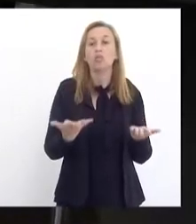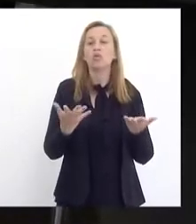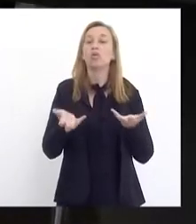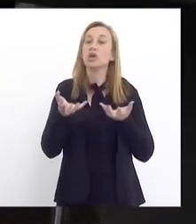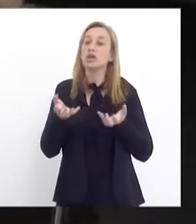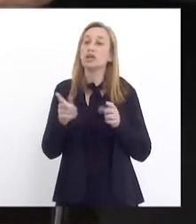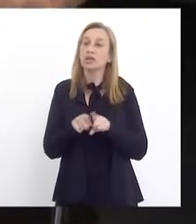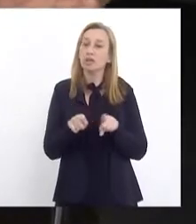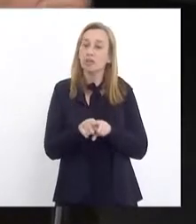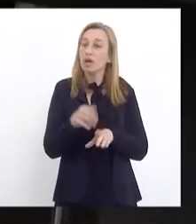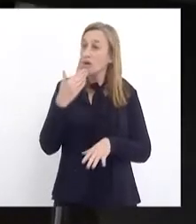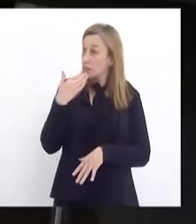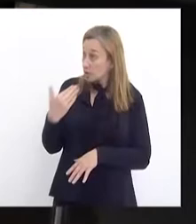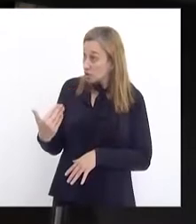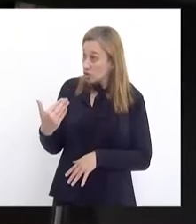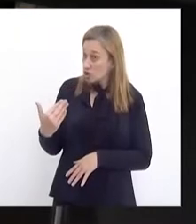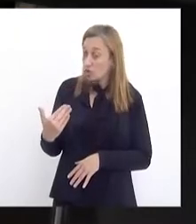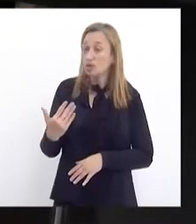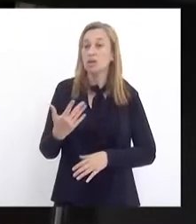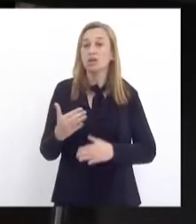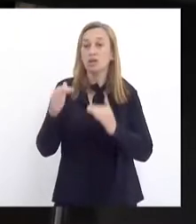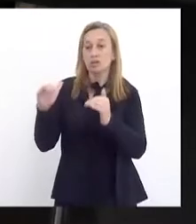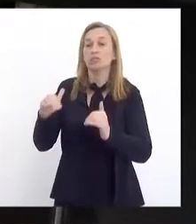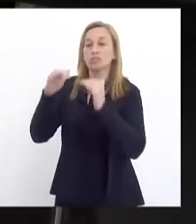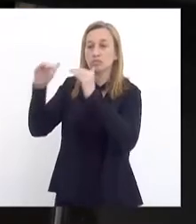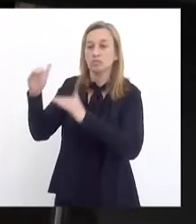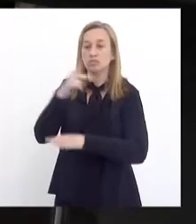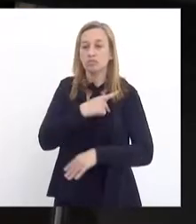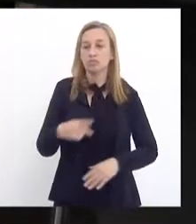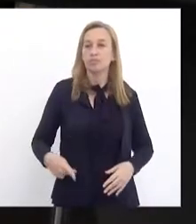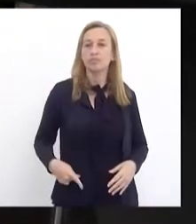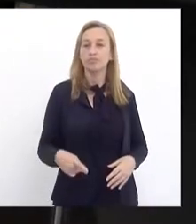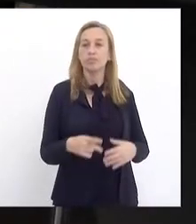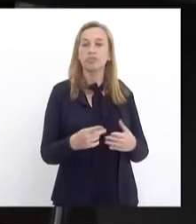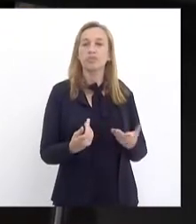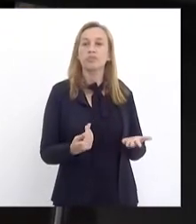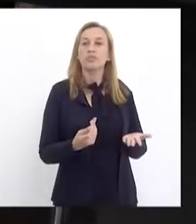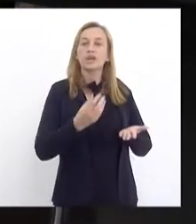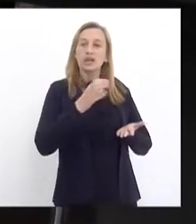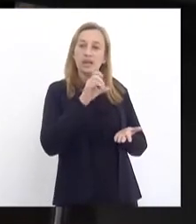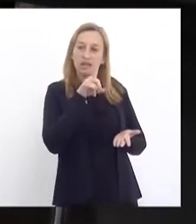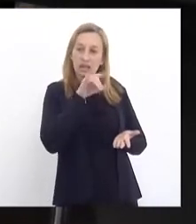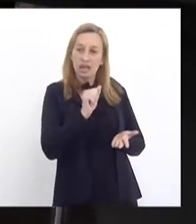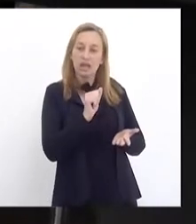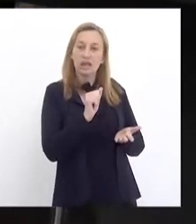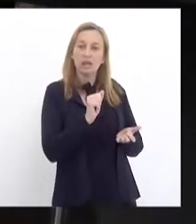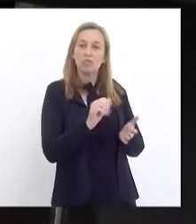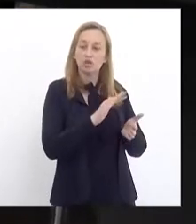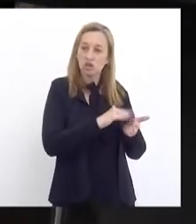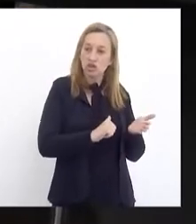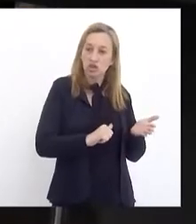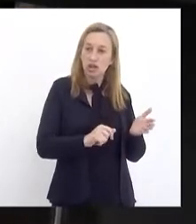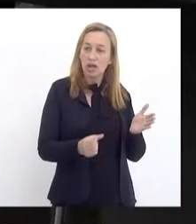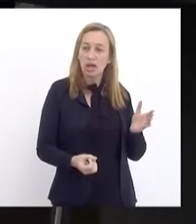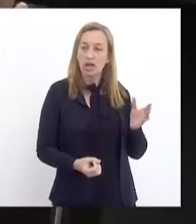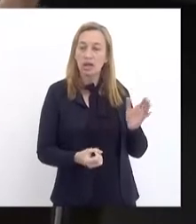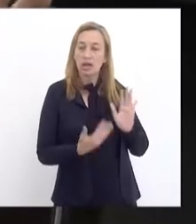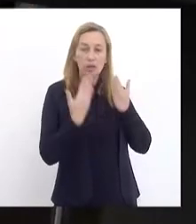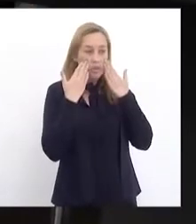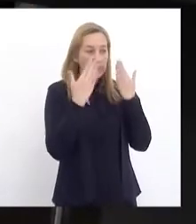também pedir, ver na Vossa Excelência, para a autora dizer se pode retirar para apresentar um projeto novo ou não, ela que